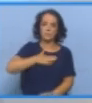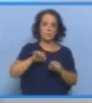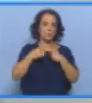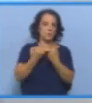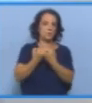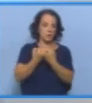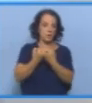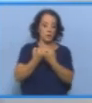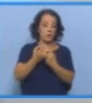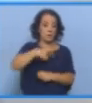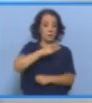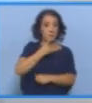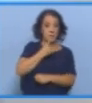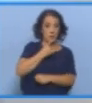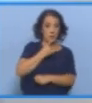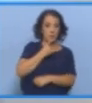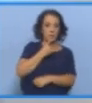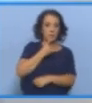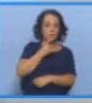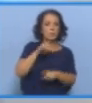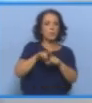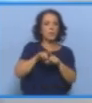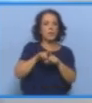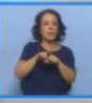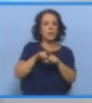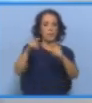realmente perceberam que uma empresa,